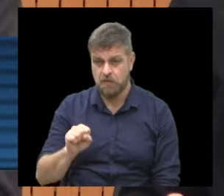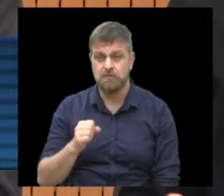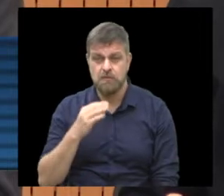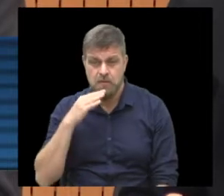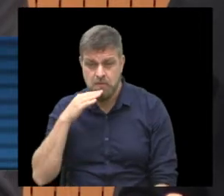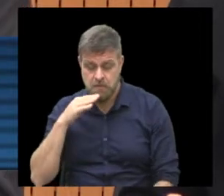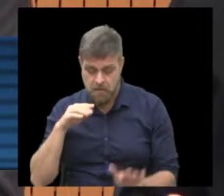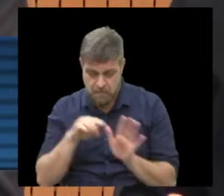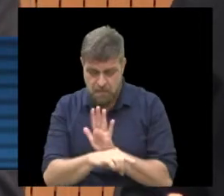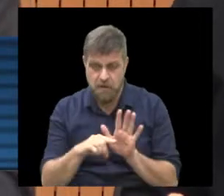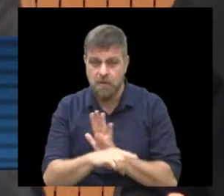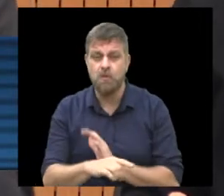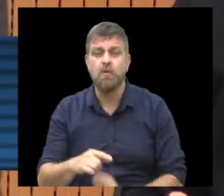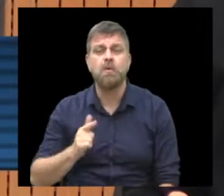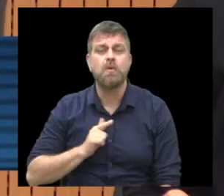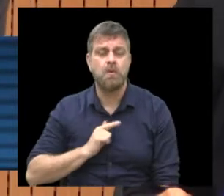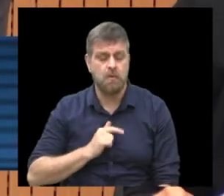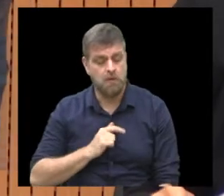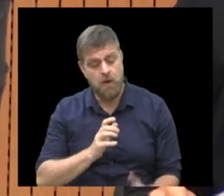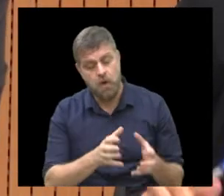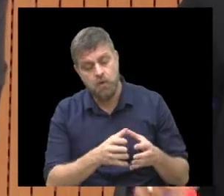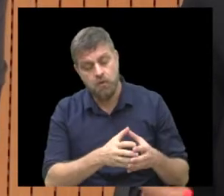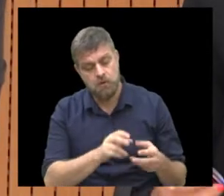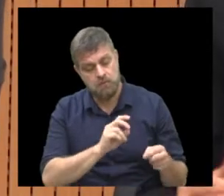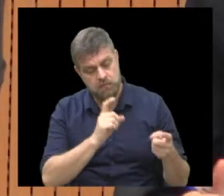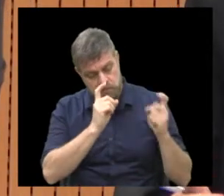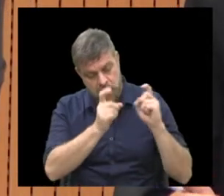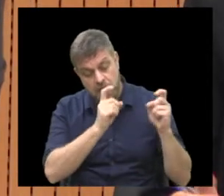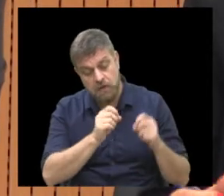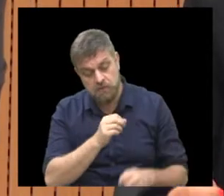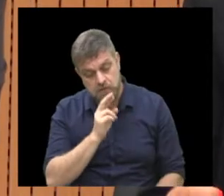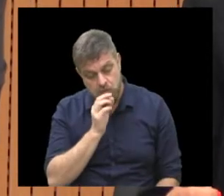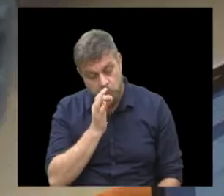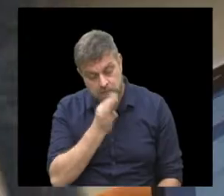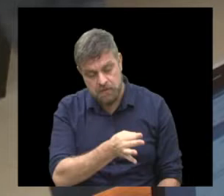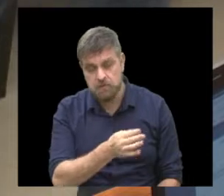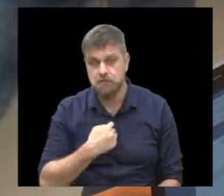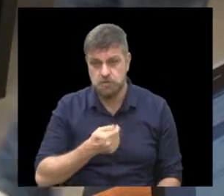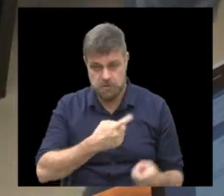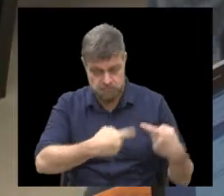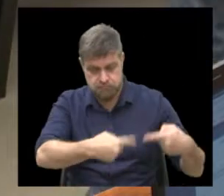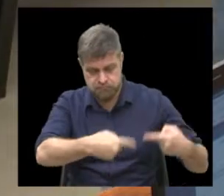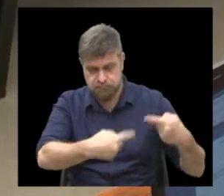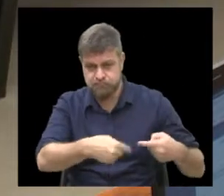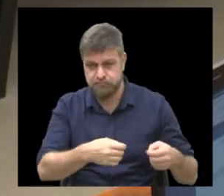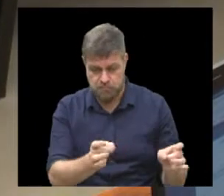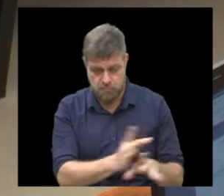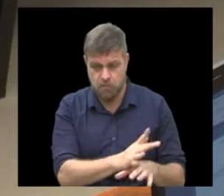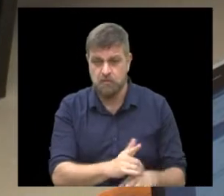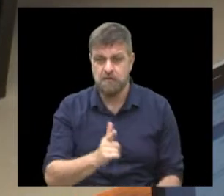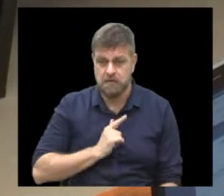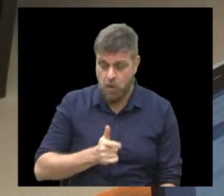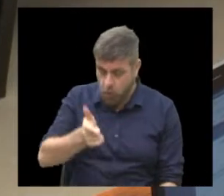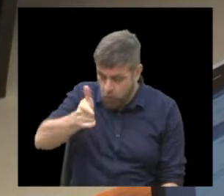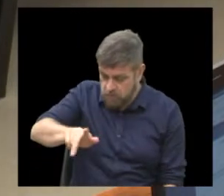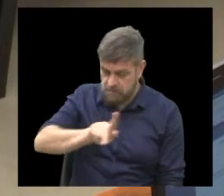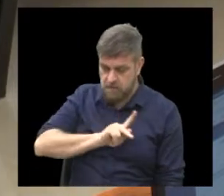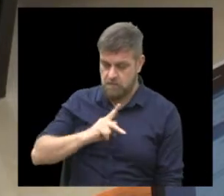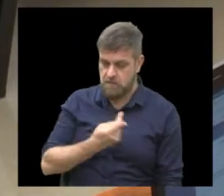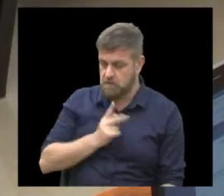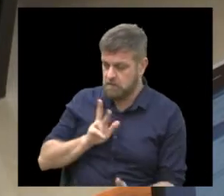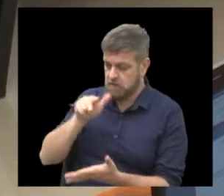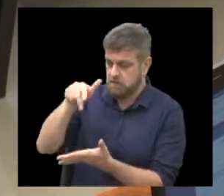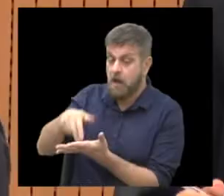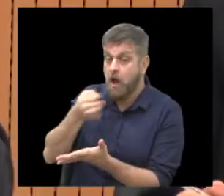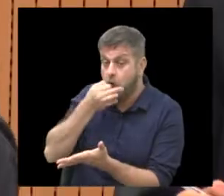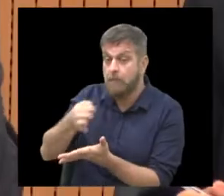Convoco a Comissão Especial de Honraria para exarar parecer. Pois não, senhor presidente, a comissão já analisou essa matéria, indica novamente o doutor Paulo Haddad para exarar